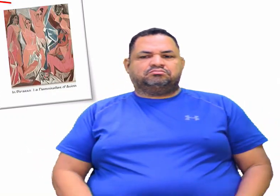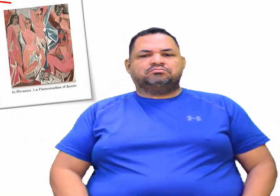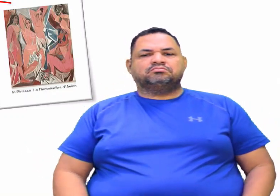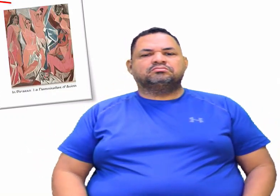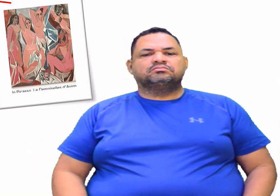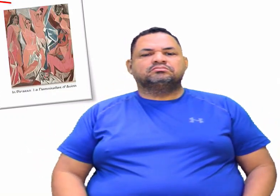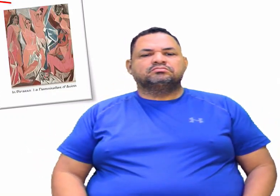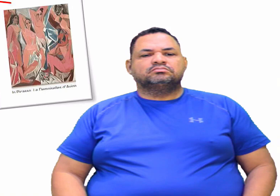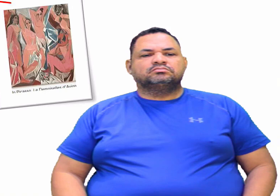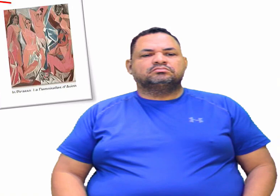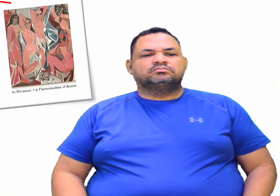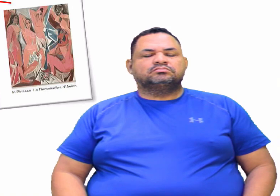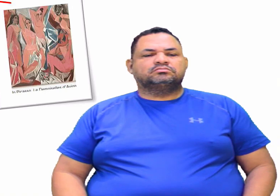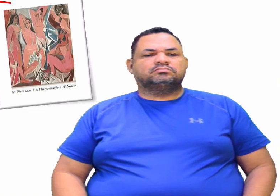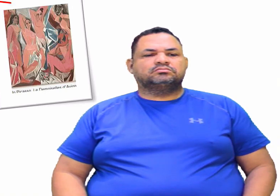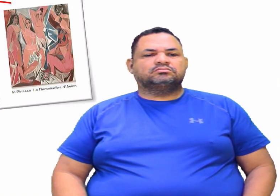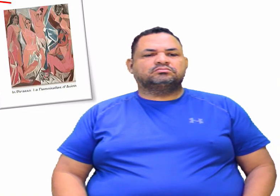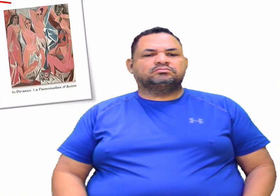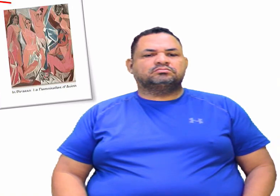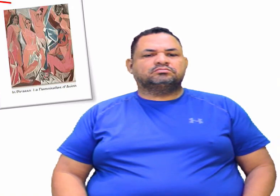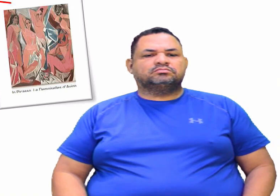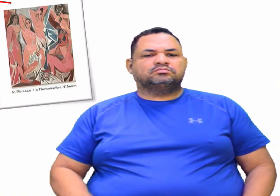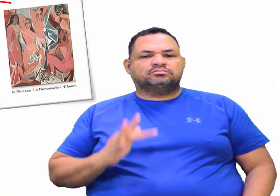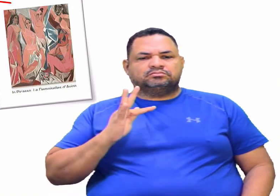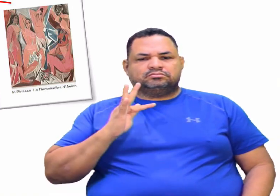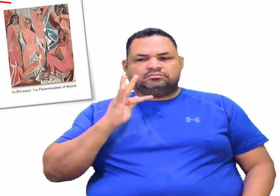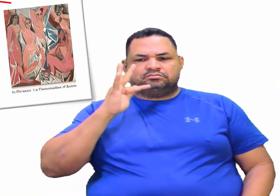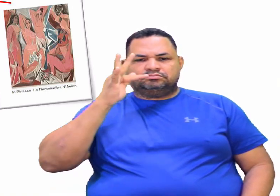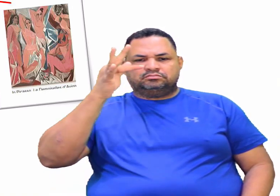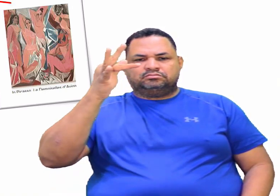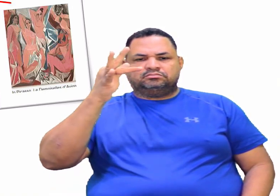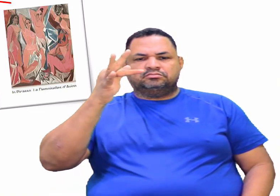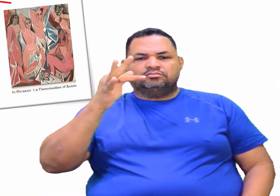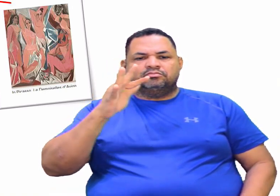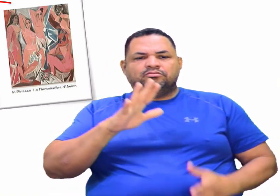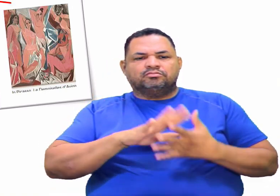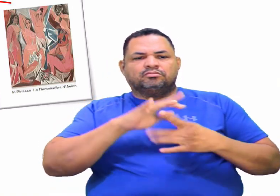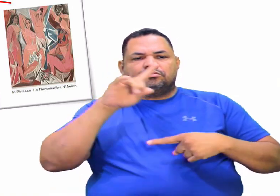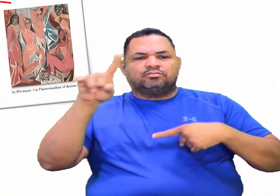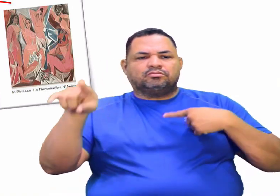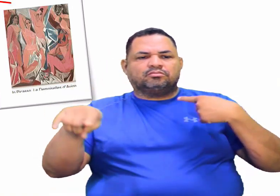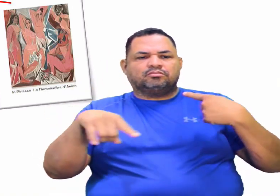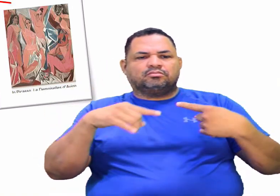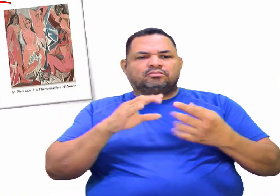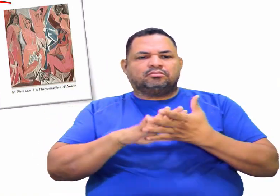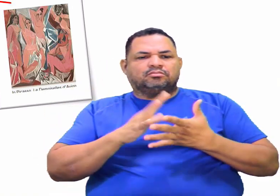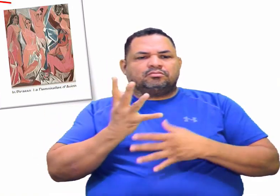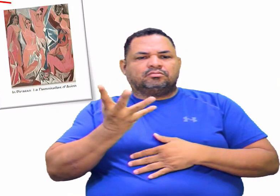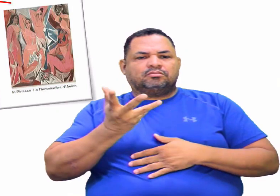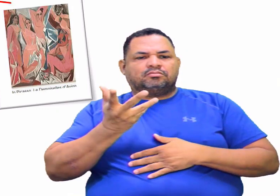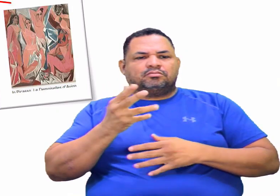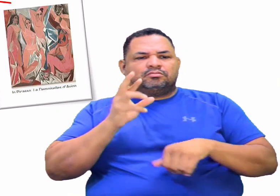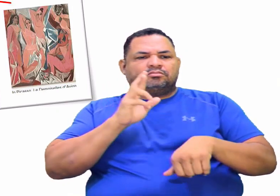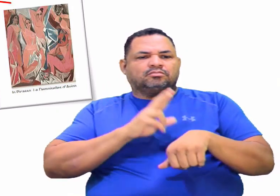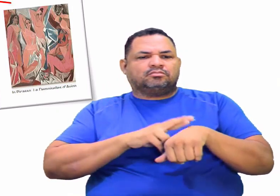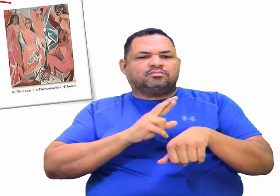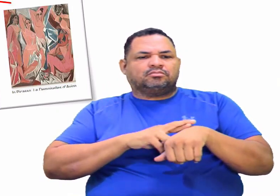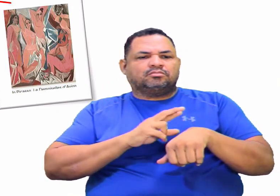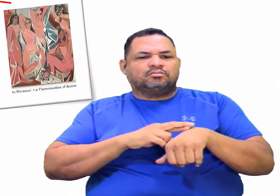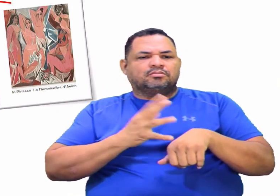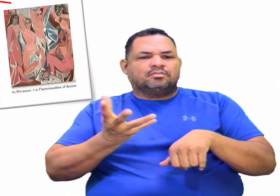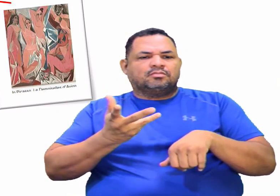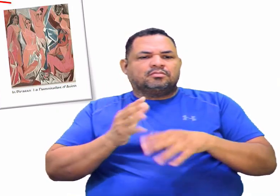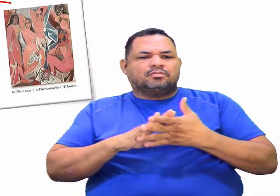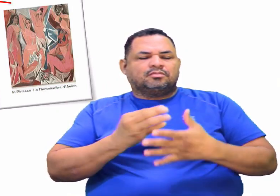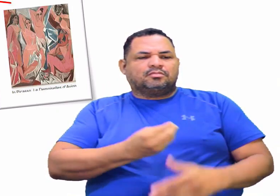né? Então, vem aqui, ó, o futurismo, que é uma arte focada na velocidade e no ritmo